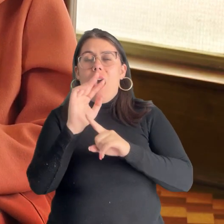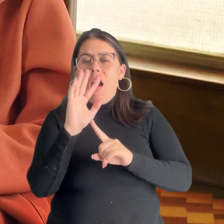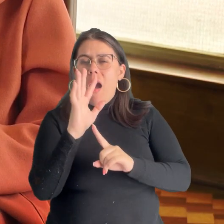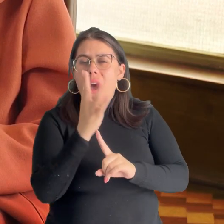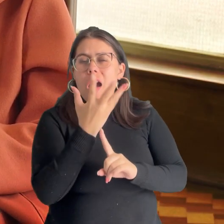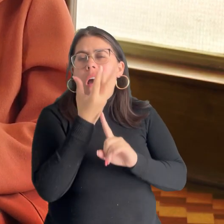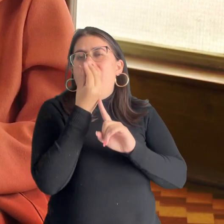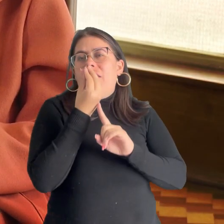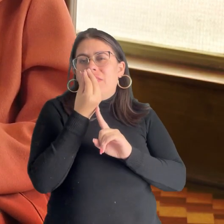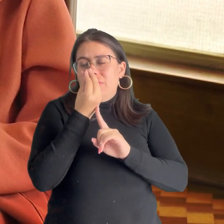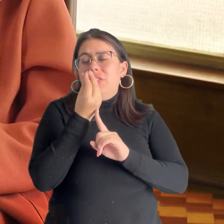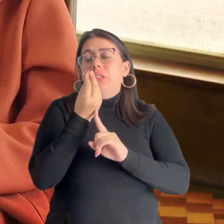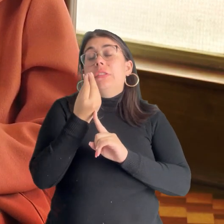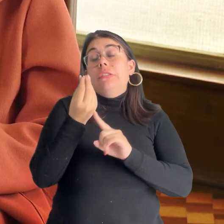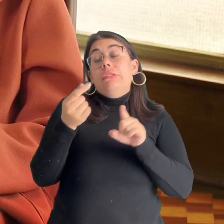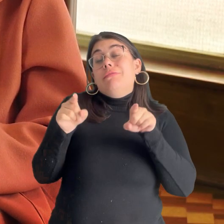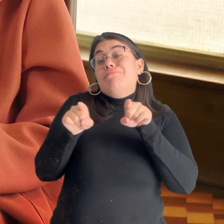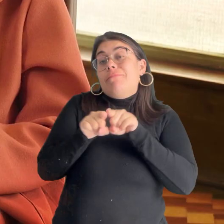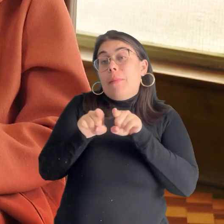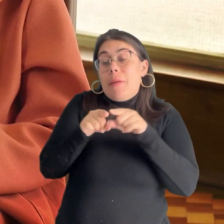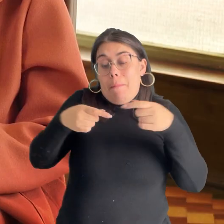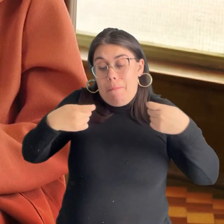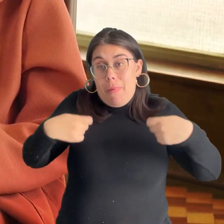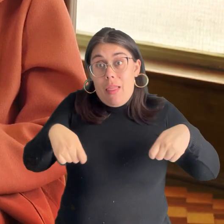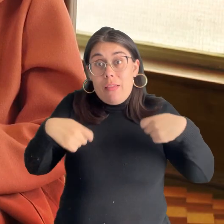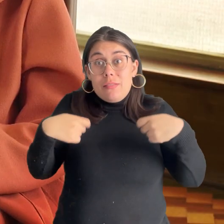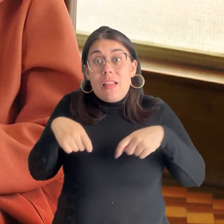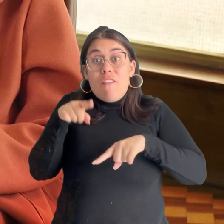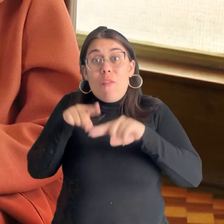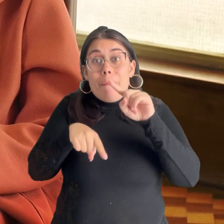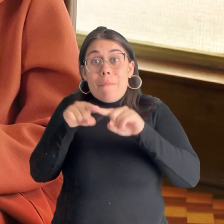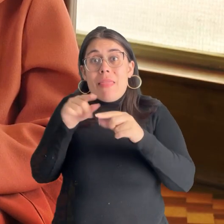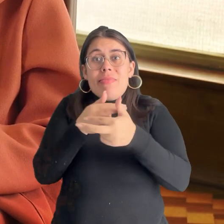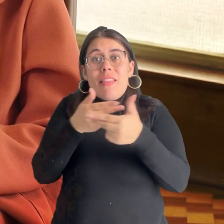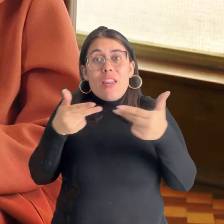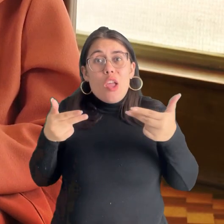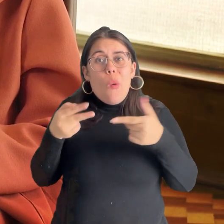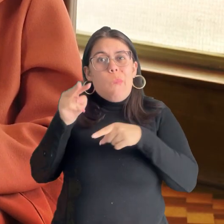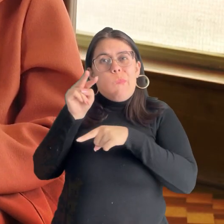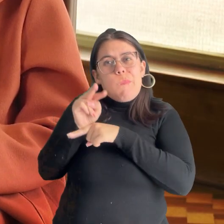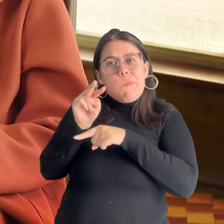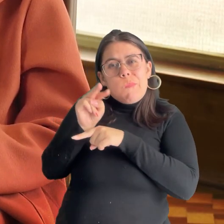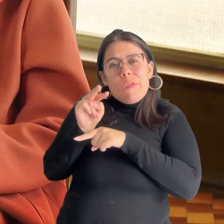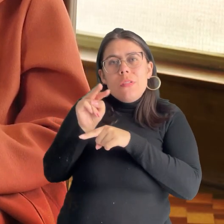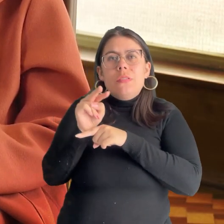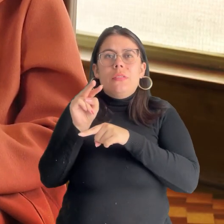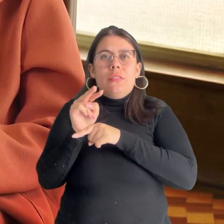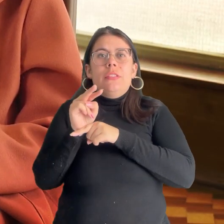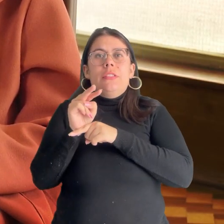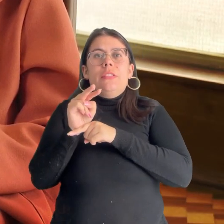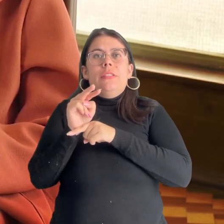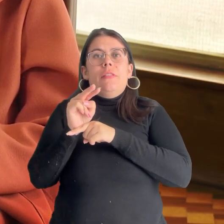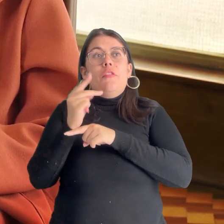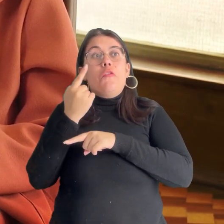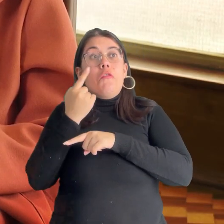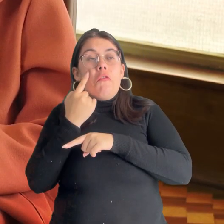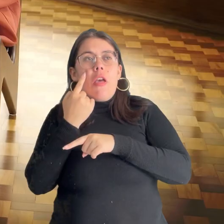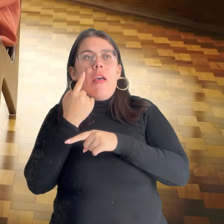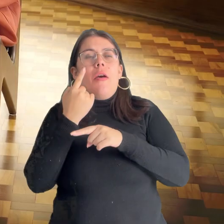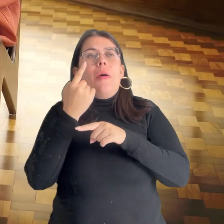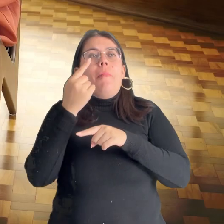mesmo tempo, do material em si e responder às questões da degradação do material.